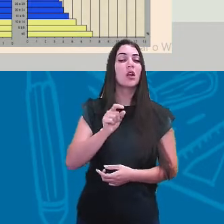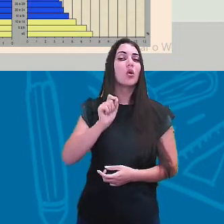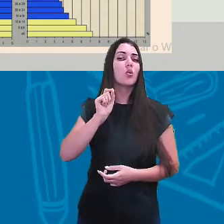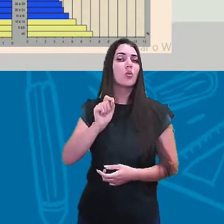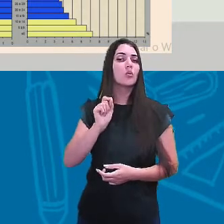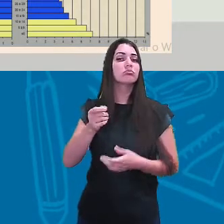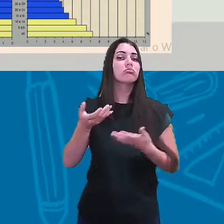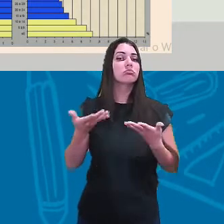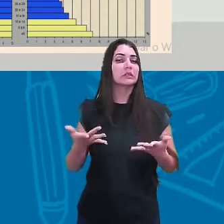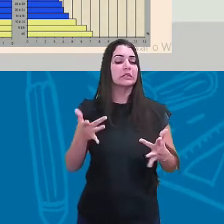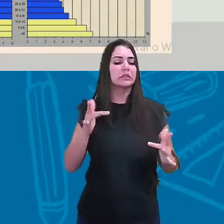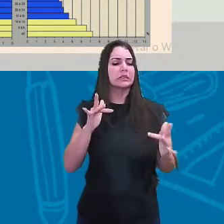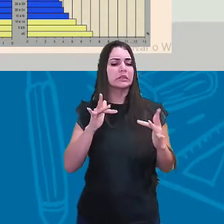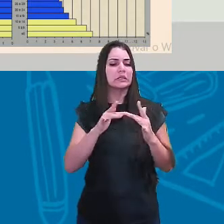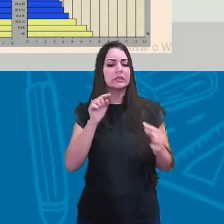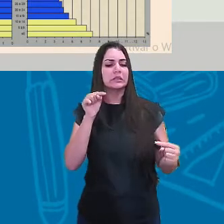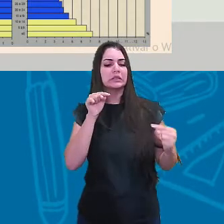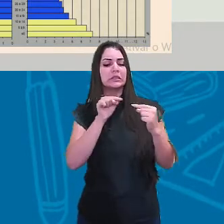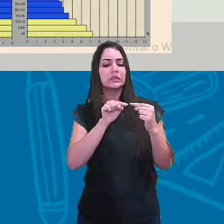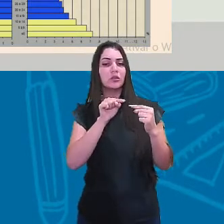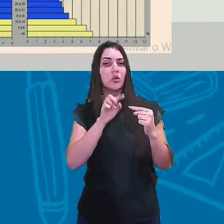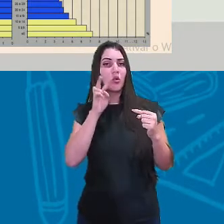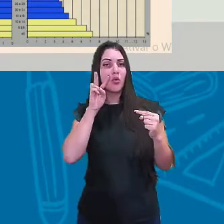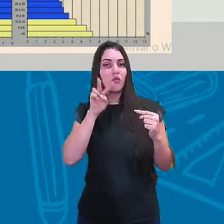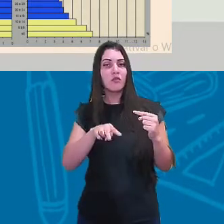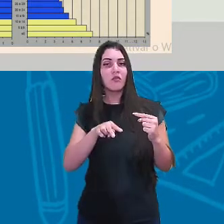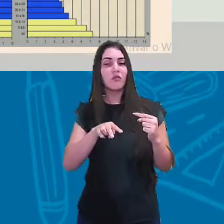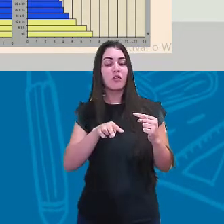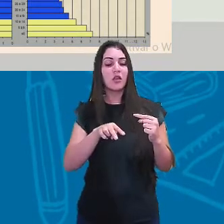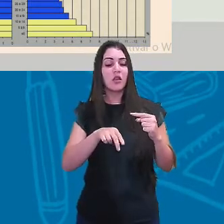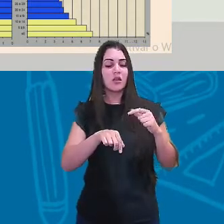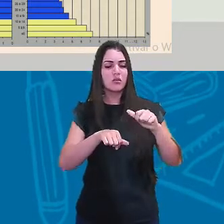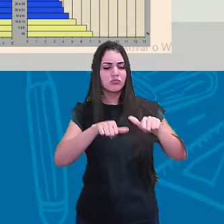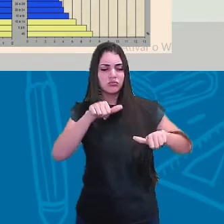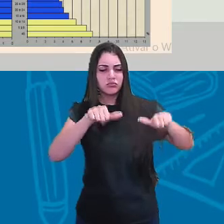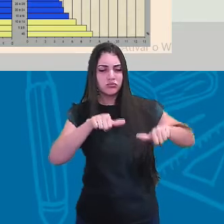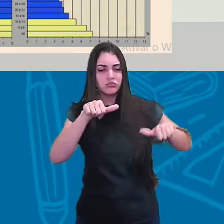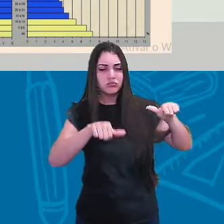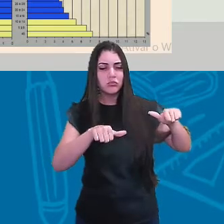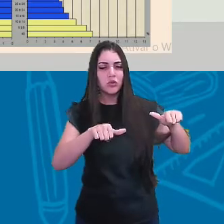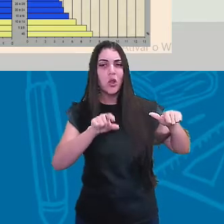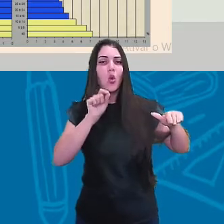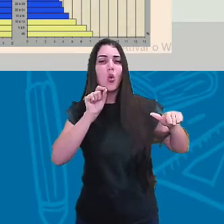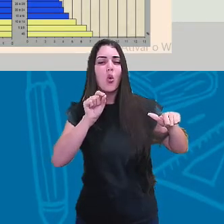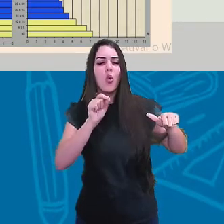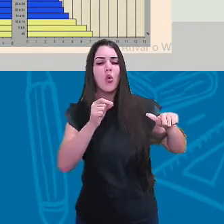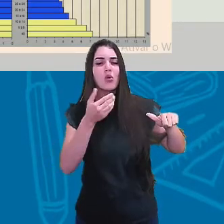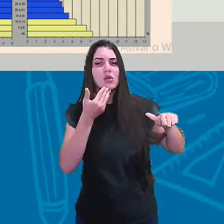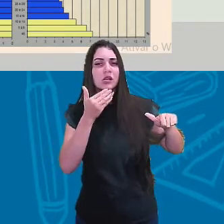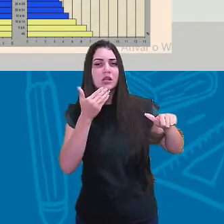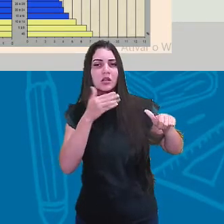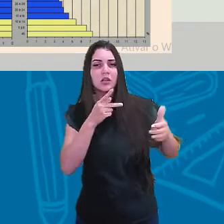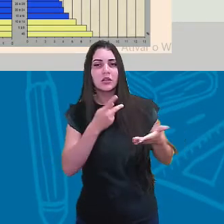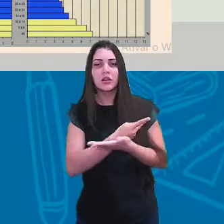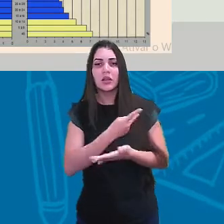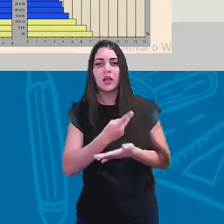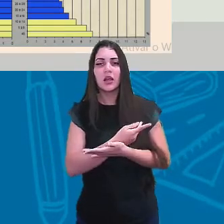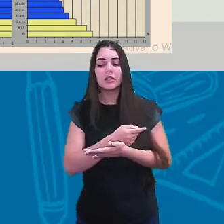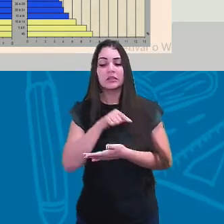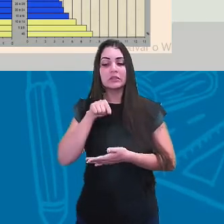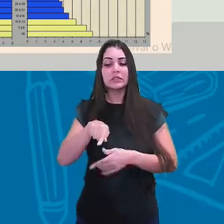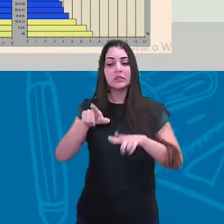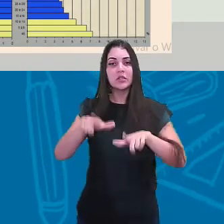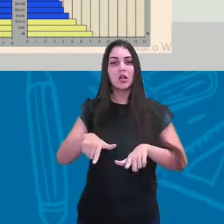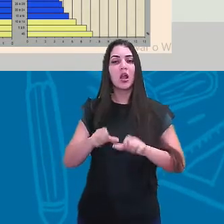assim, de acordo com o que a gente vê no gráfico, a gente analisa no que está falhando aqui nessa determinada região. Onde é que a